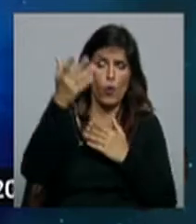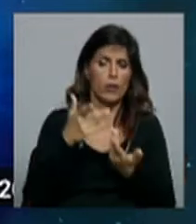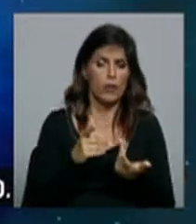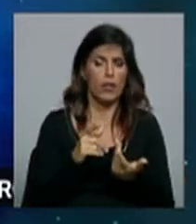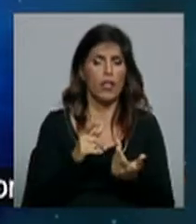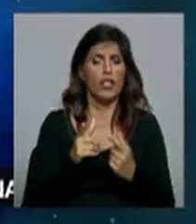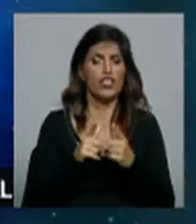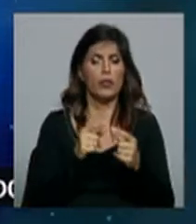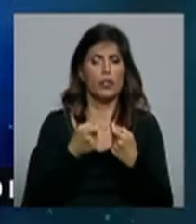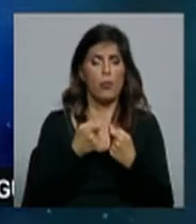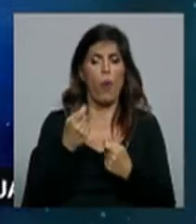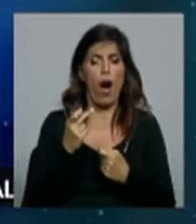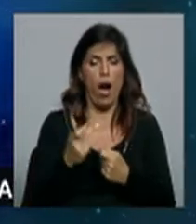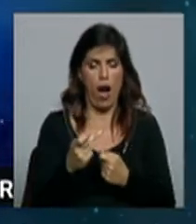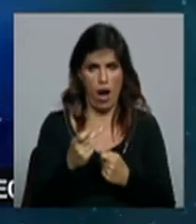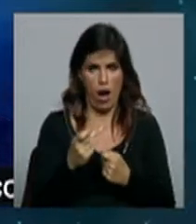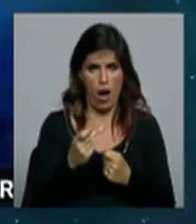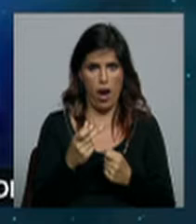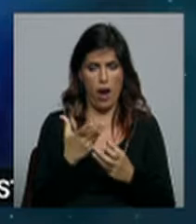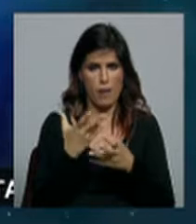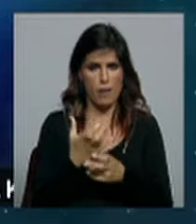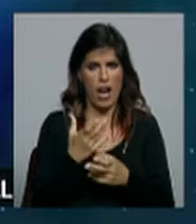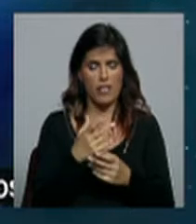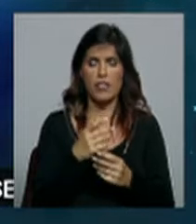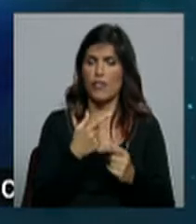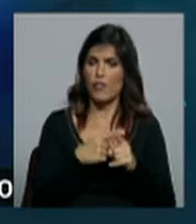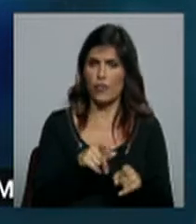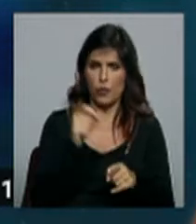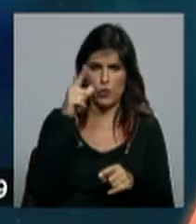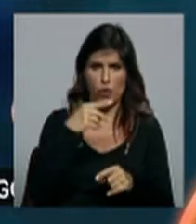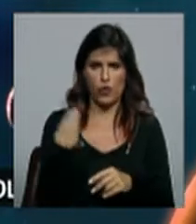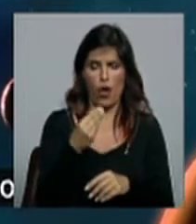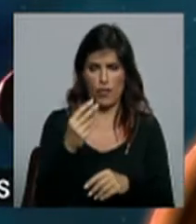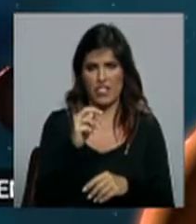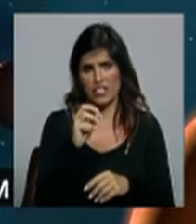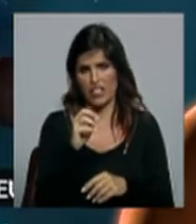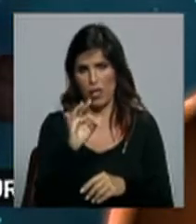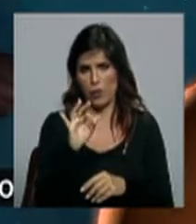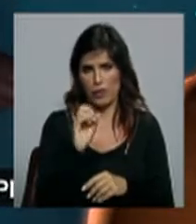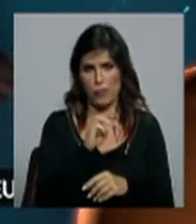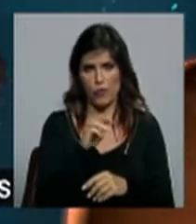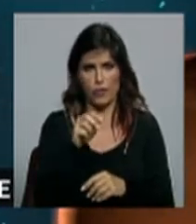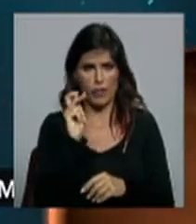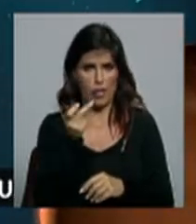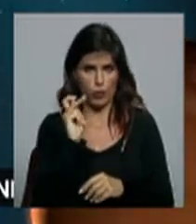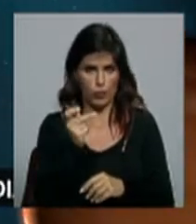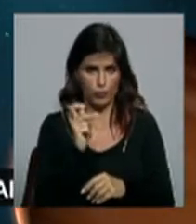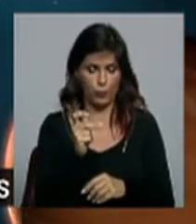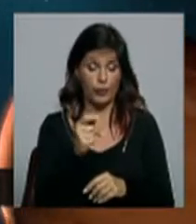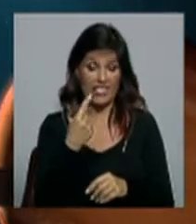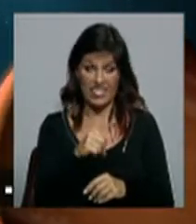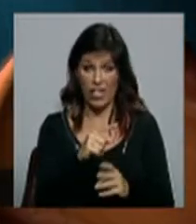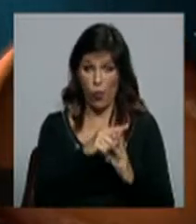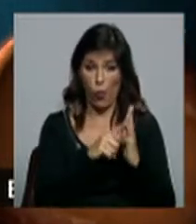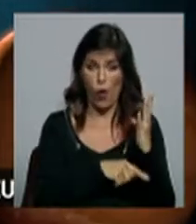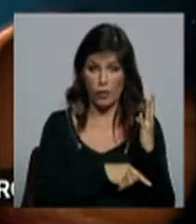A, ou seja, uma estrela um bocadinho mais maciça do que o nosso Sol, relativamente jovem, 30 a 40 milhões de anos, e que tem 4